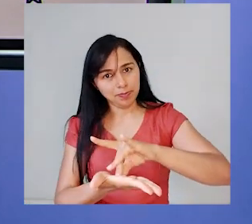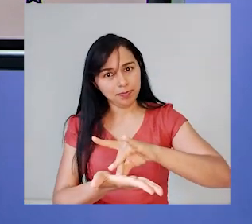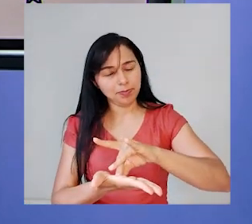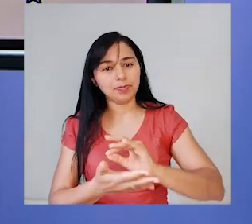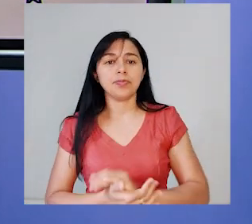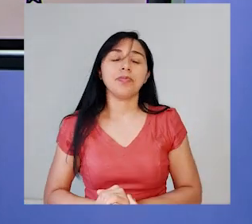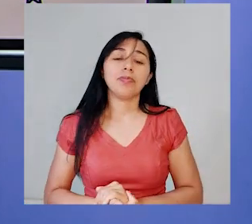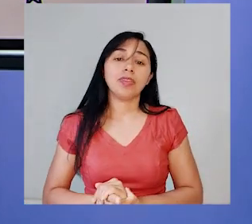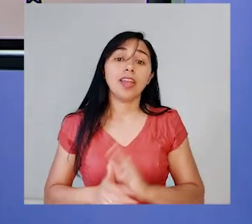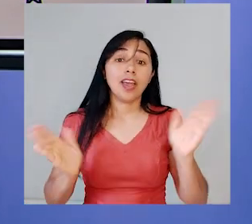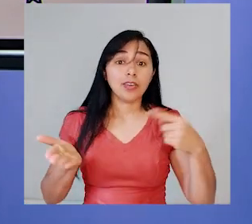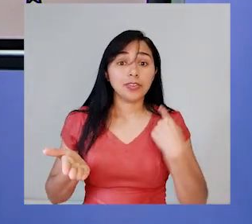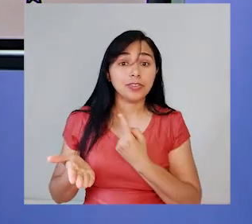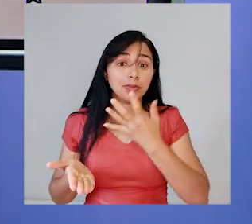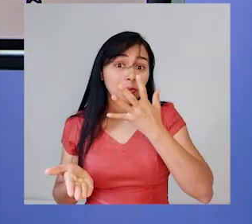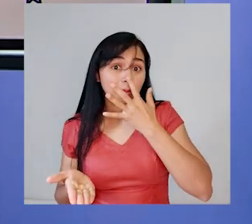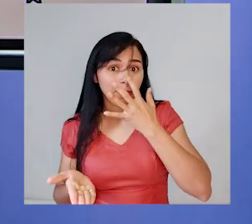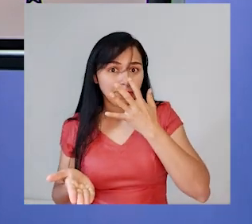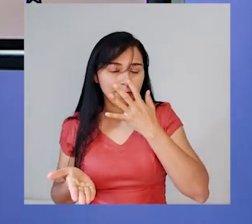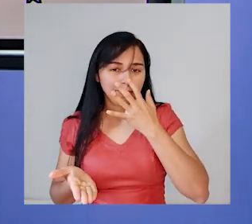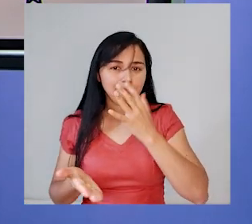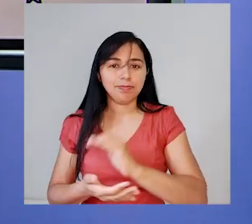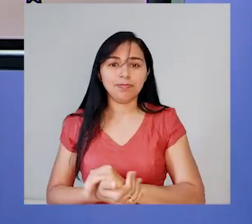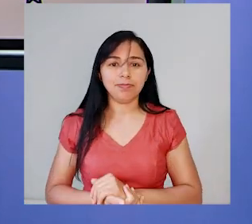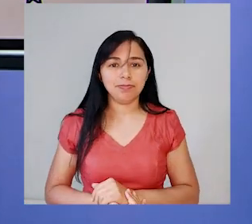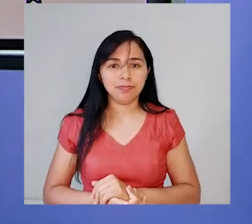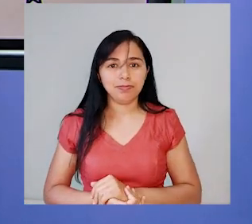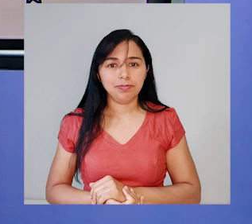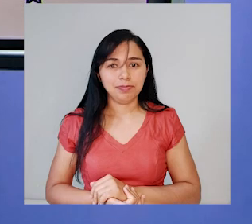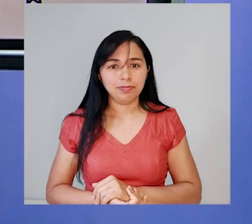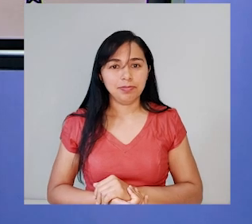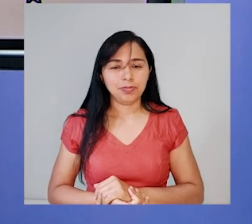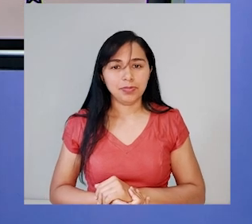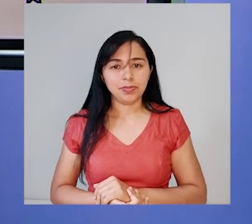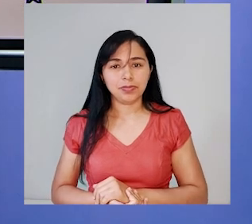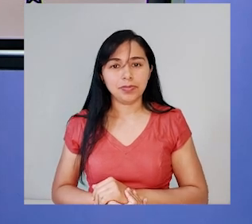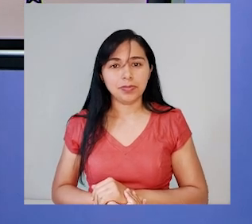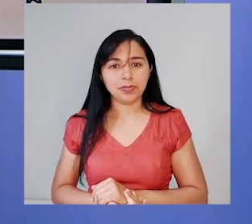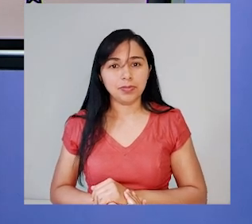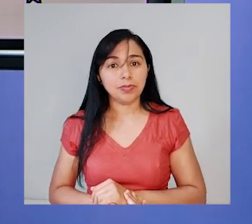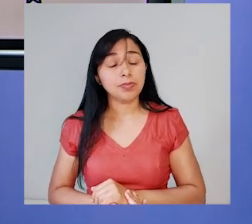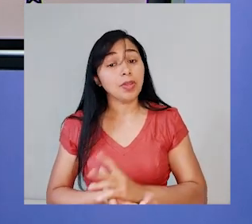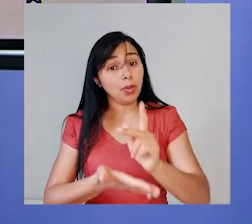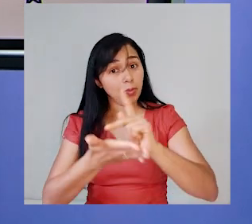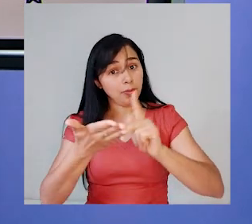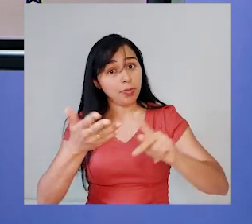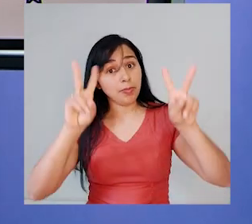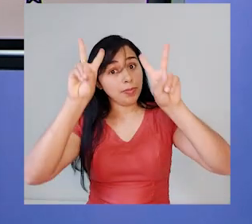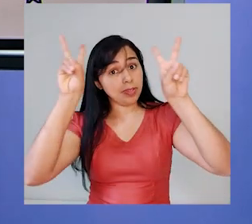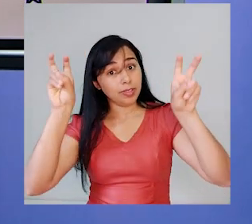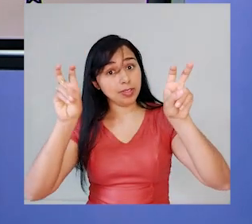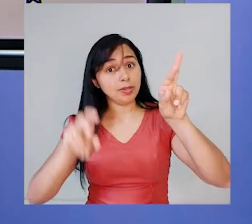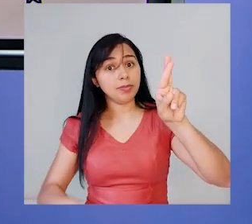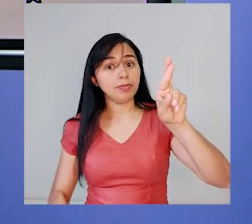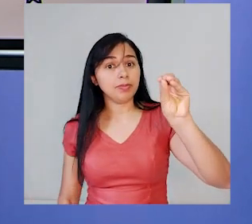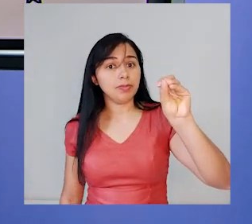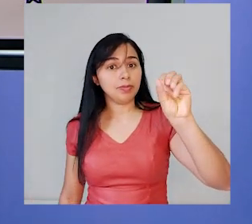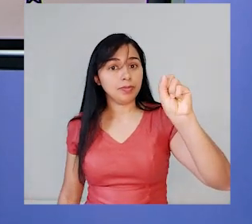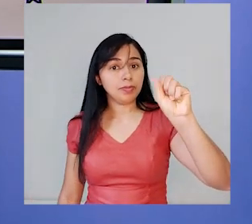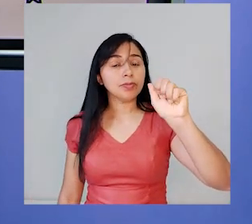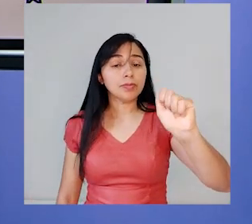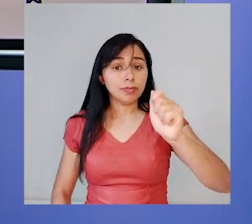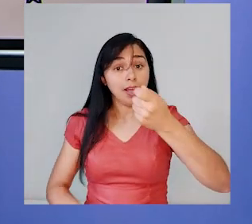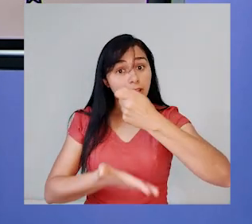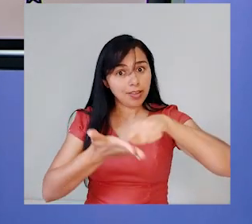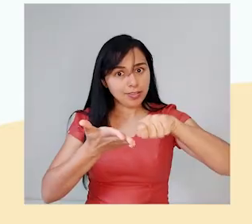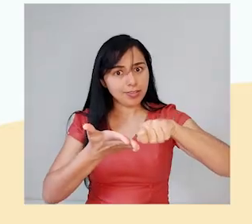esse poema que eu trouxe como exemplo para vocês. Temos o poema Rosa, escrito por Guilherme de Almeida, e ele